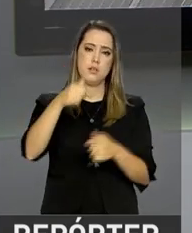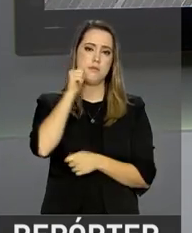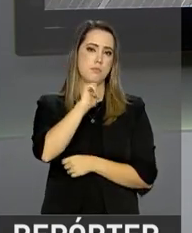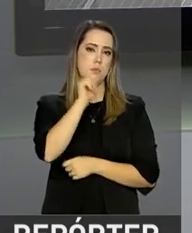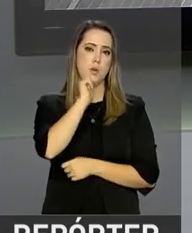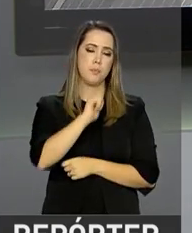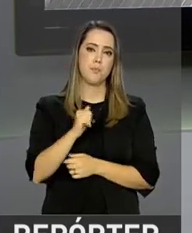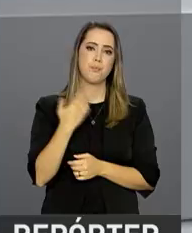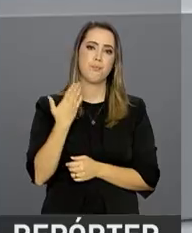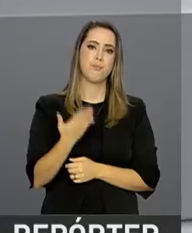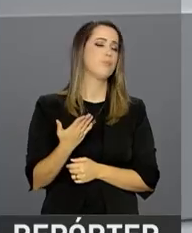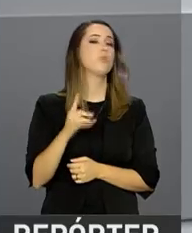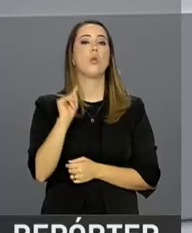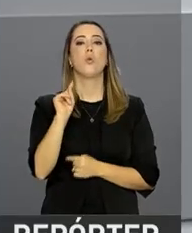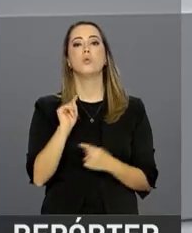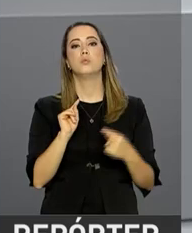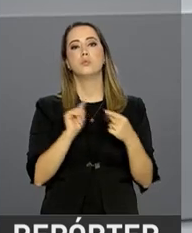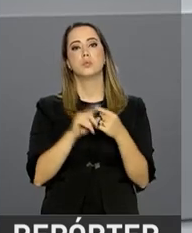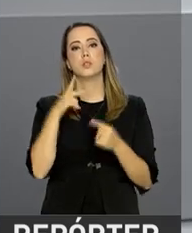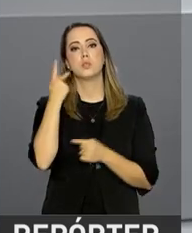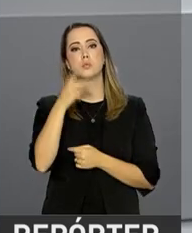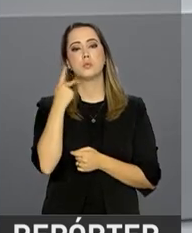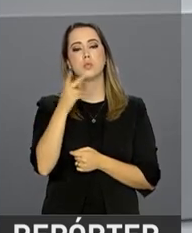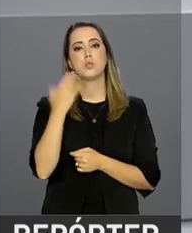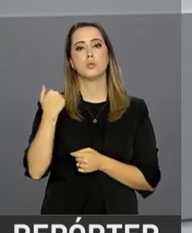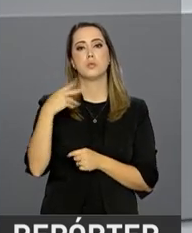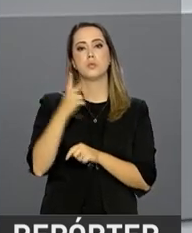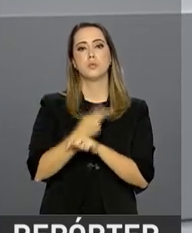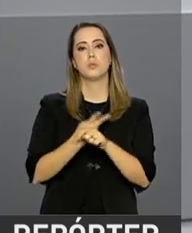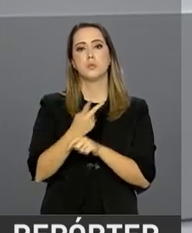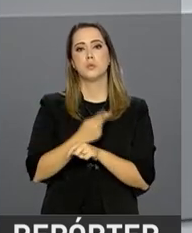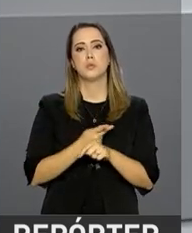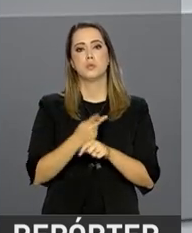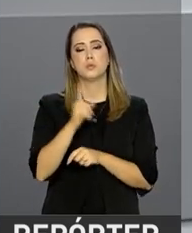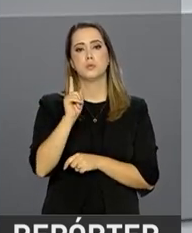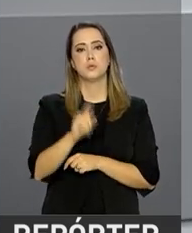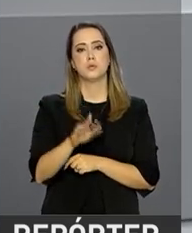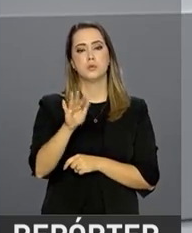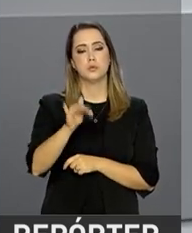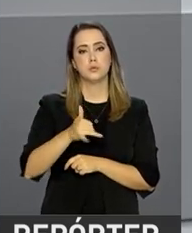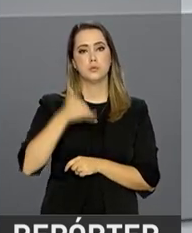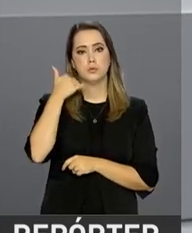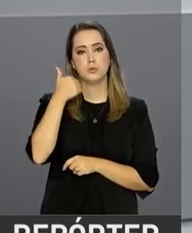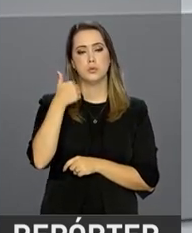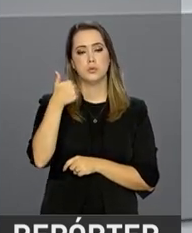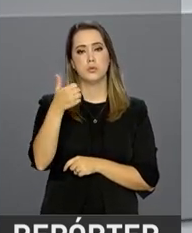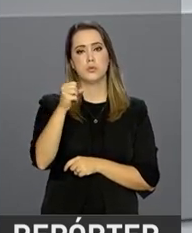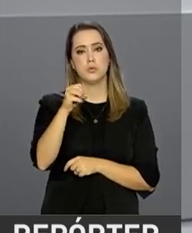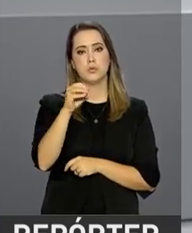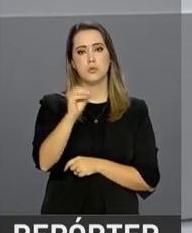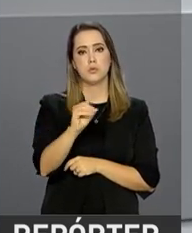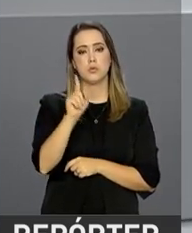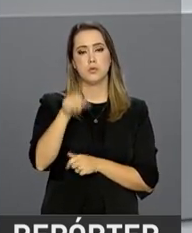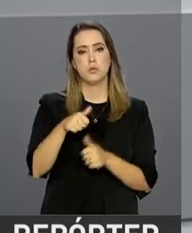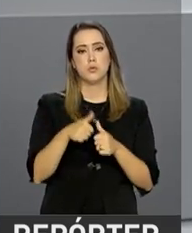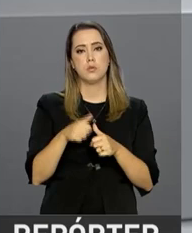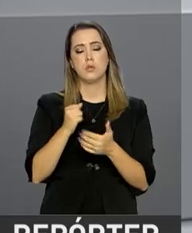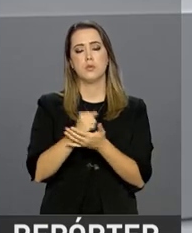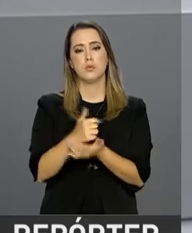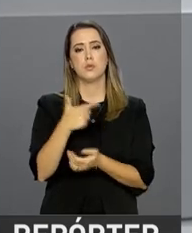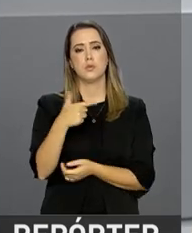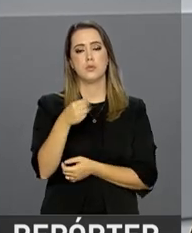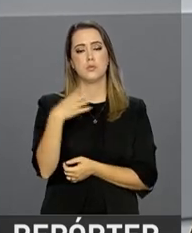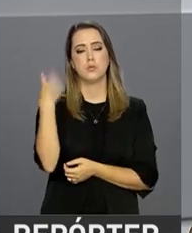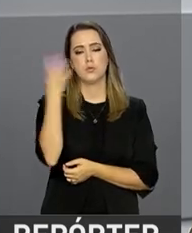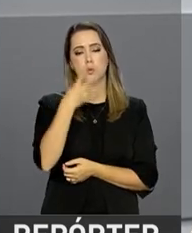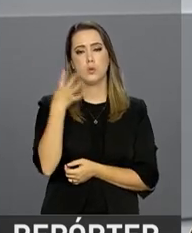tipo de violência. Uma das políticas públicas mais procuradas pelas vítimas de violência é o Ligue 180, que está à disposição